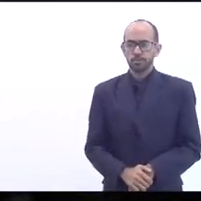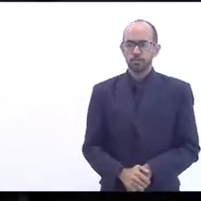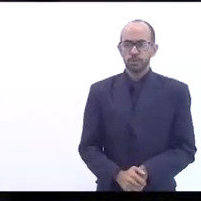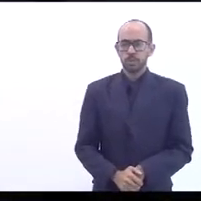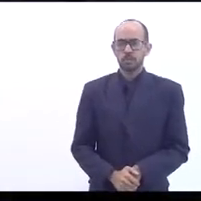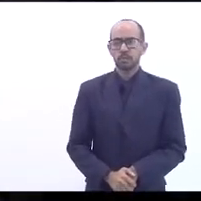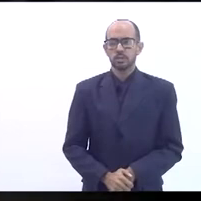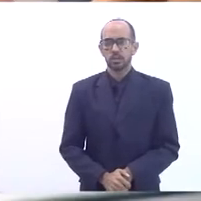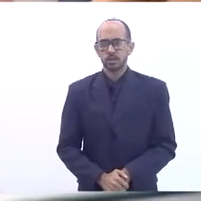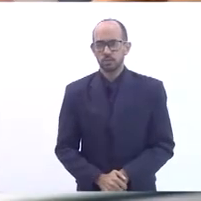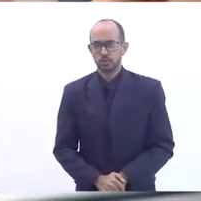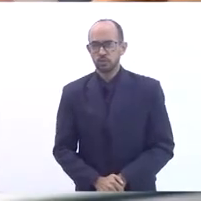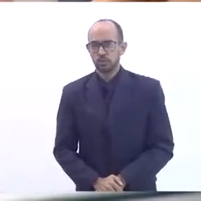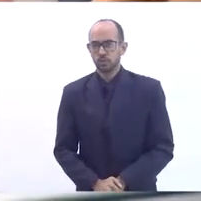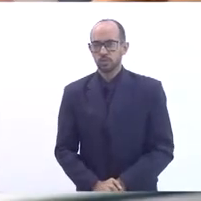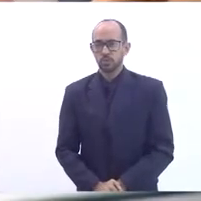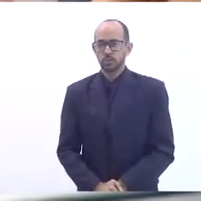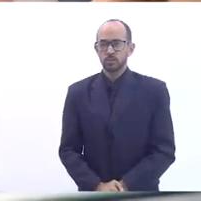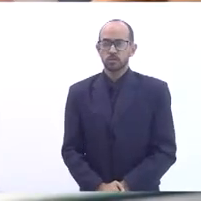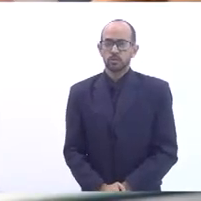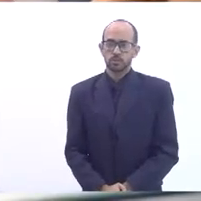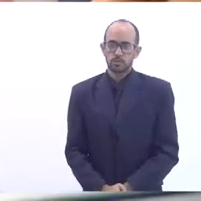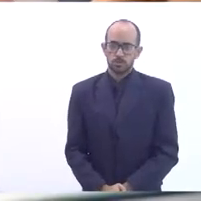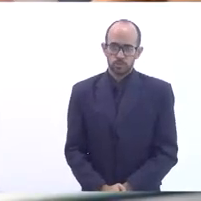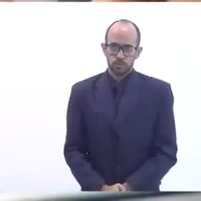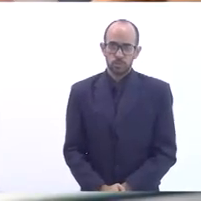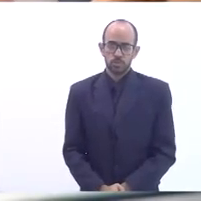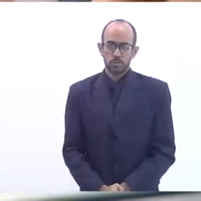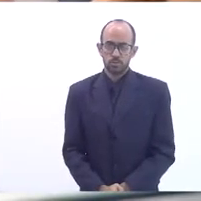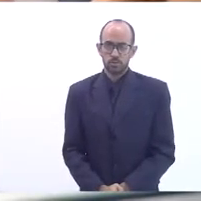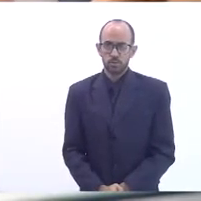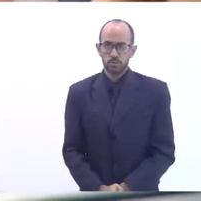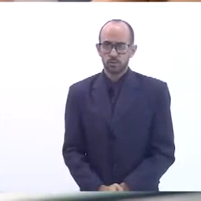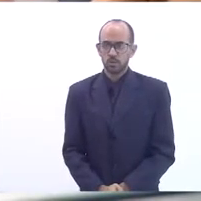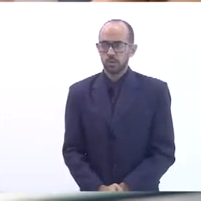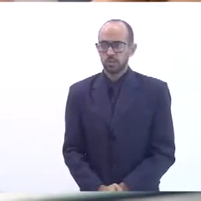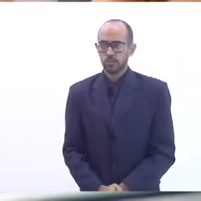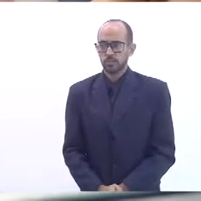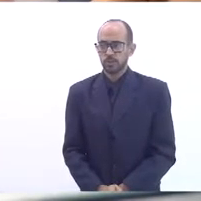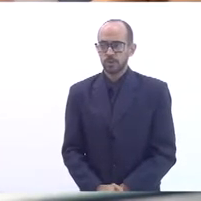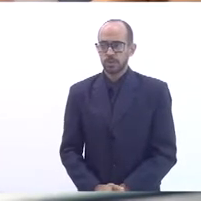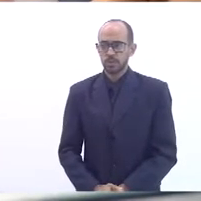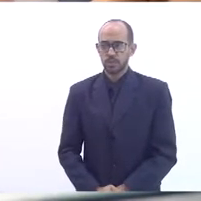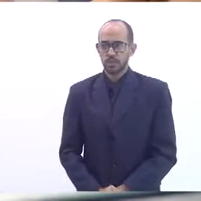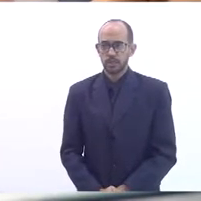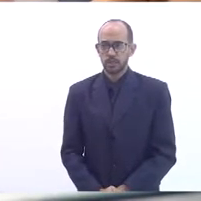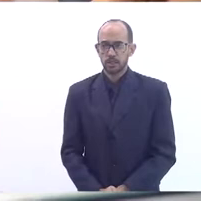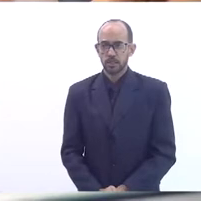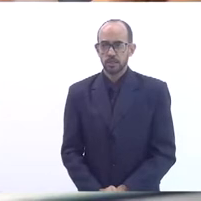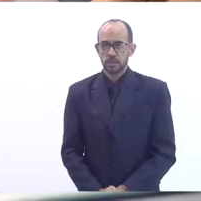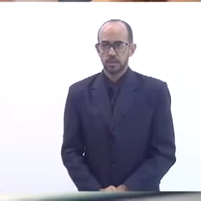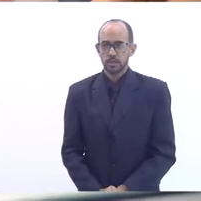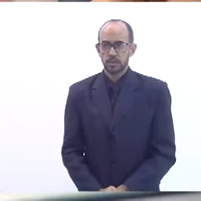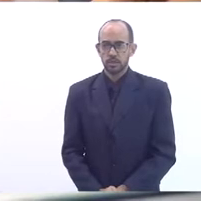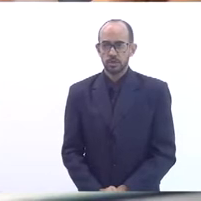e tenta dar uma concluídas também eu